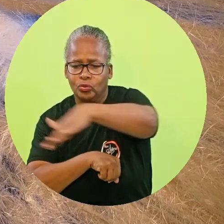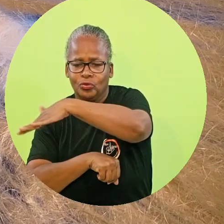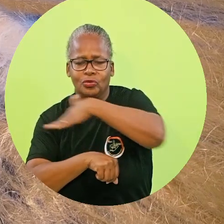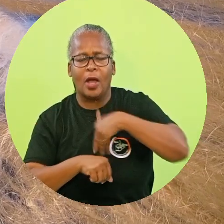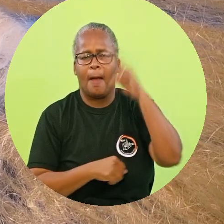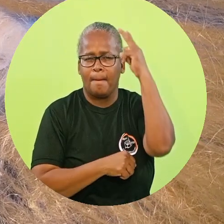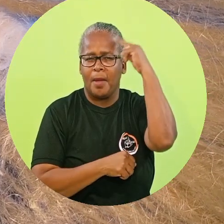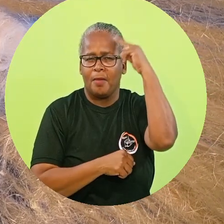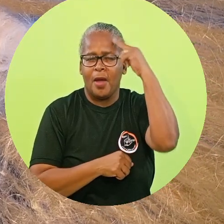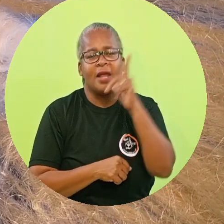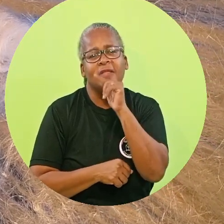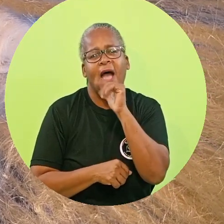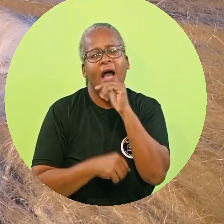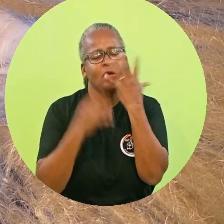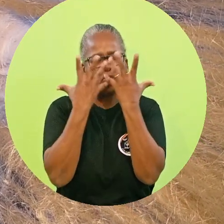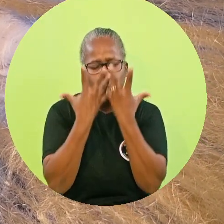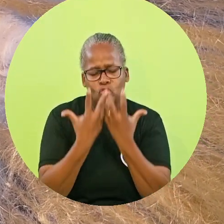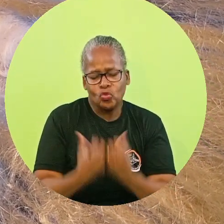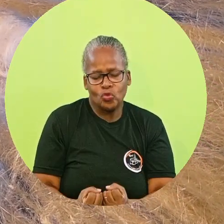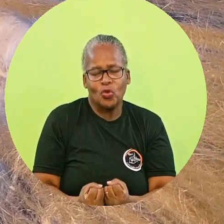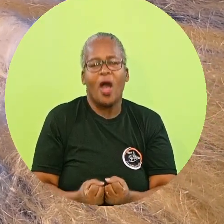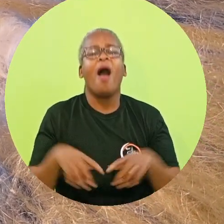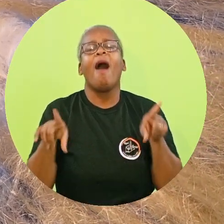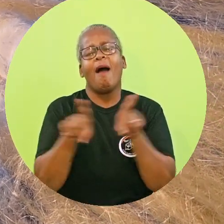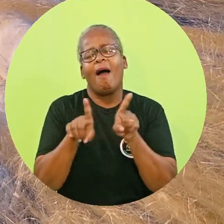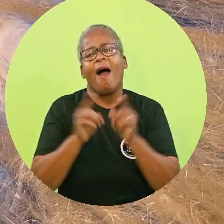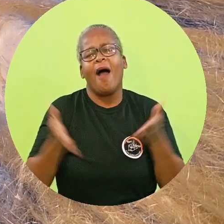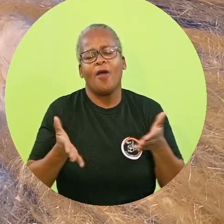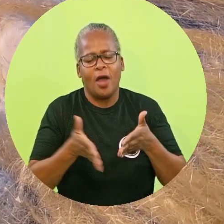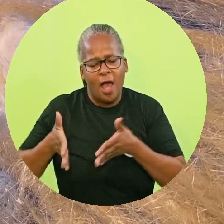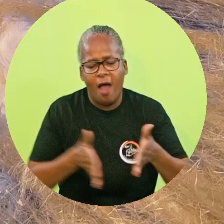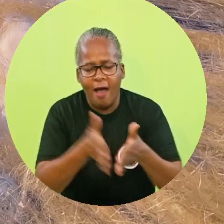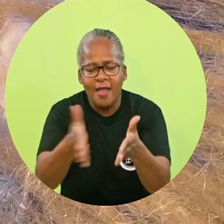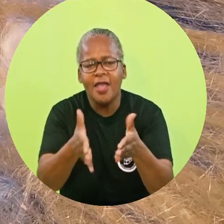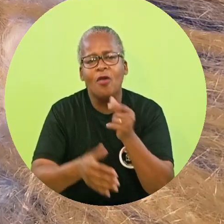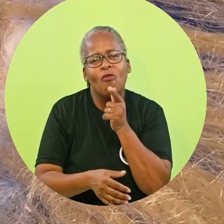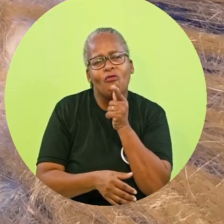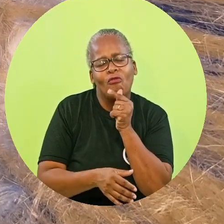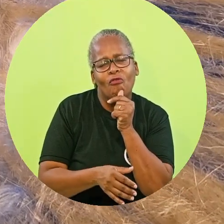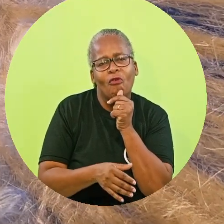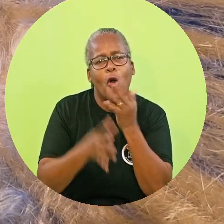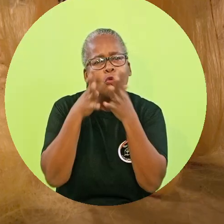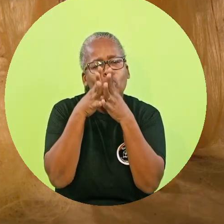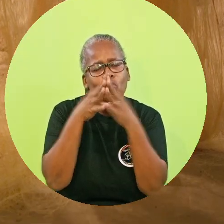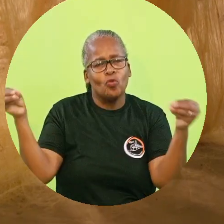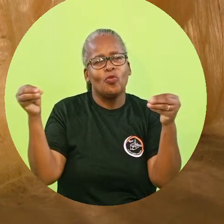moldou. Agora, descansam como fósseis de rios desaparecidos e ciclos